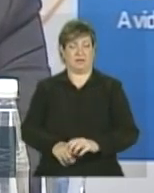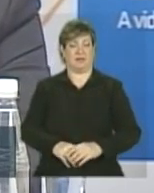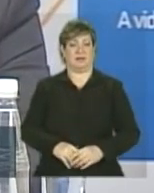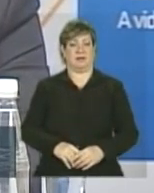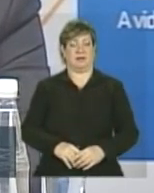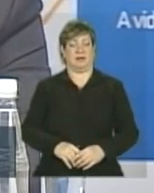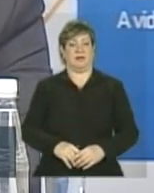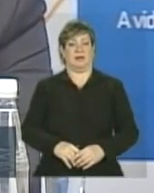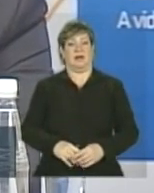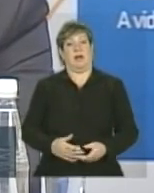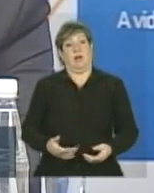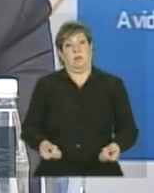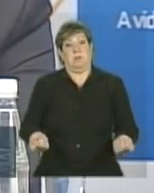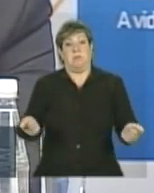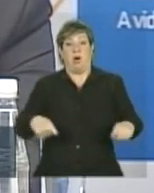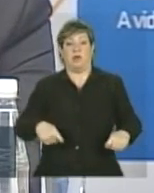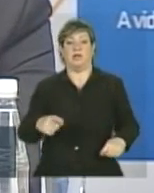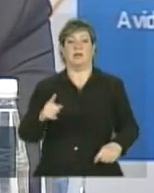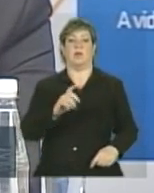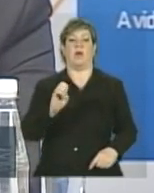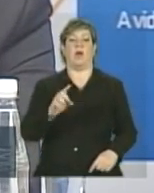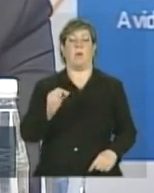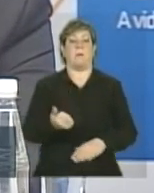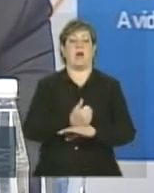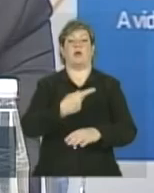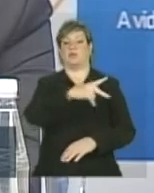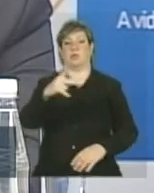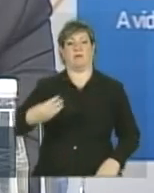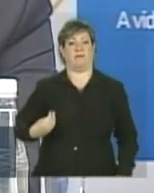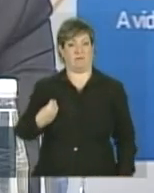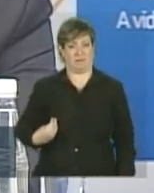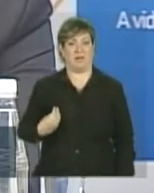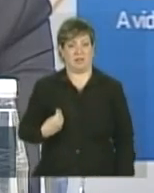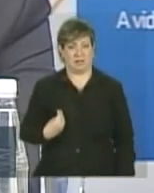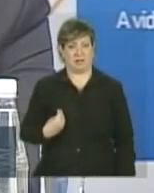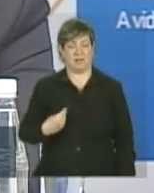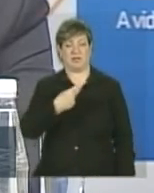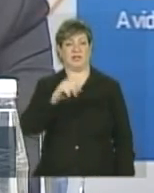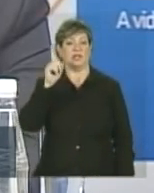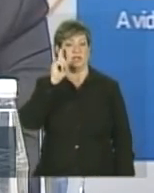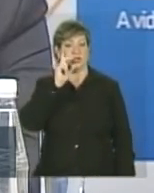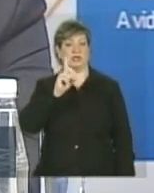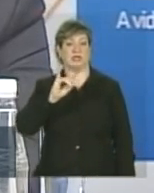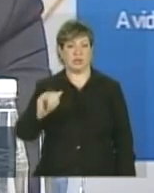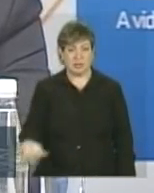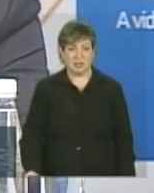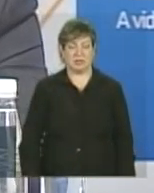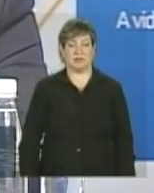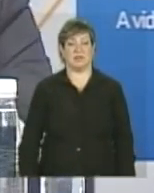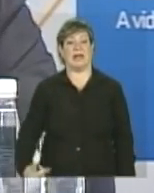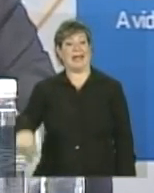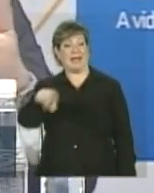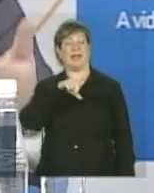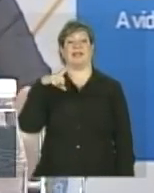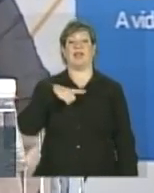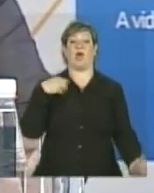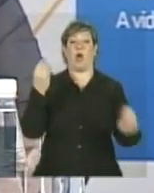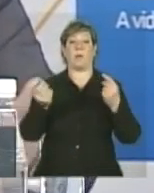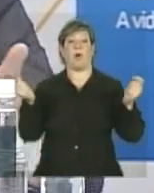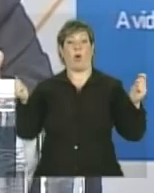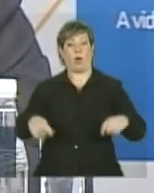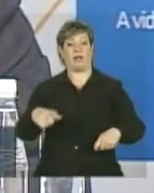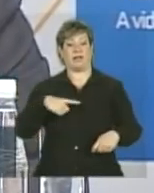que pode não ser o melhor para a sua vida, seu dia a dia, que ele tenha a condição de